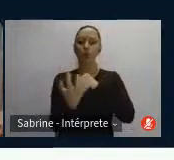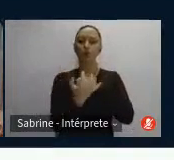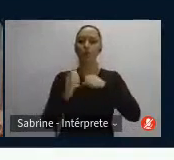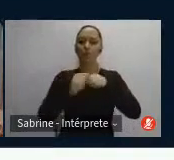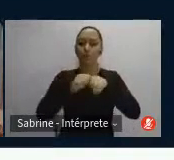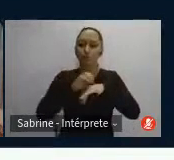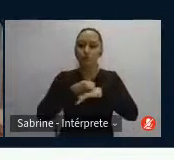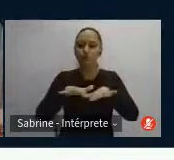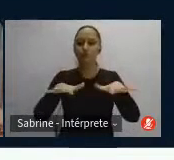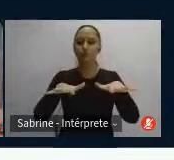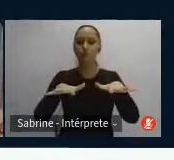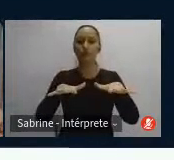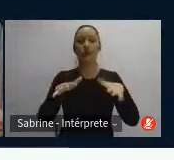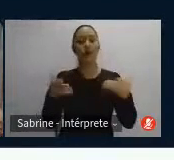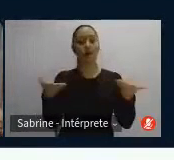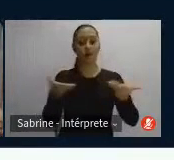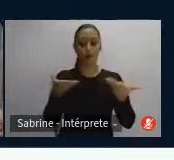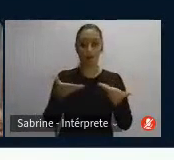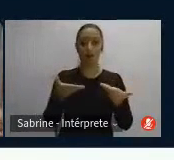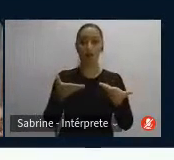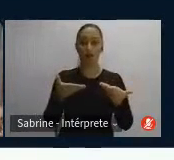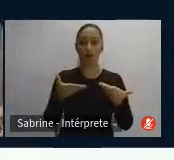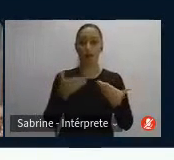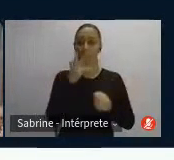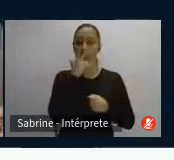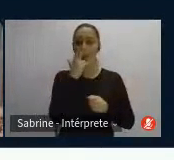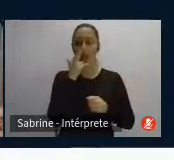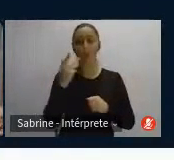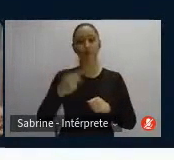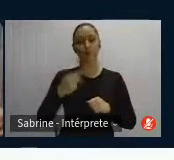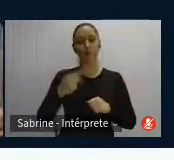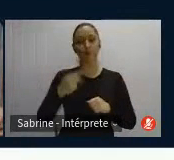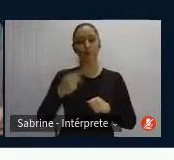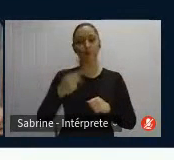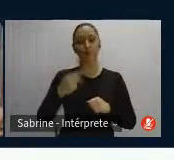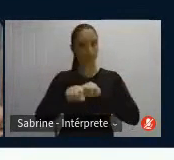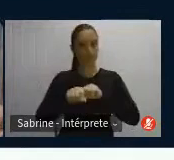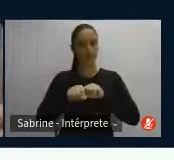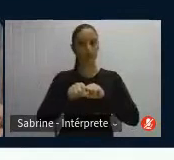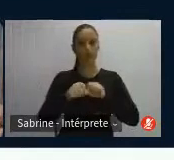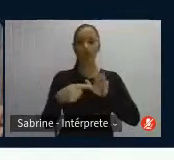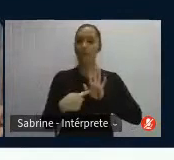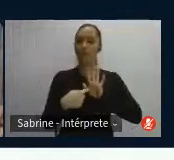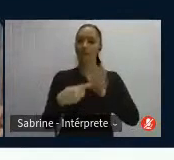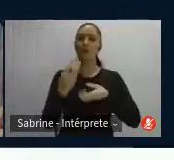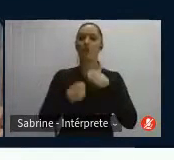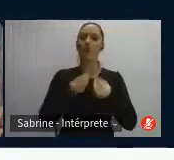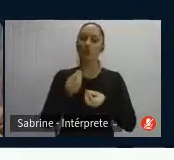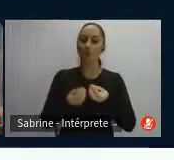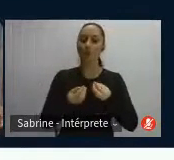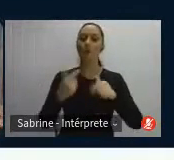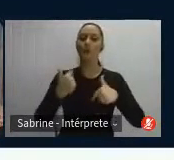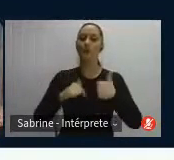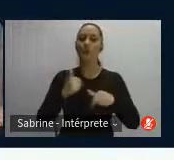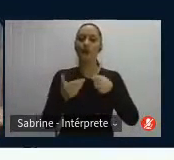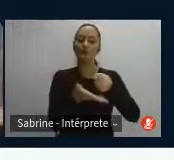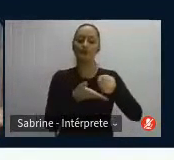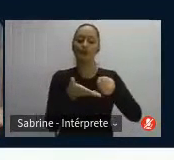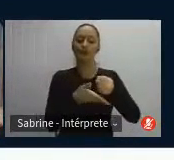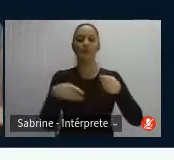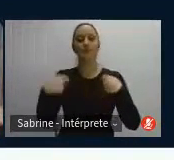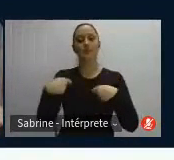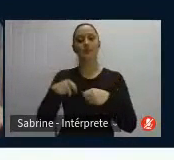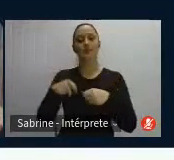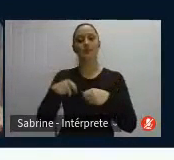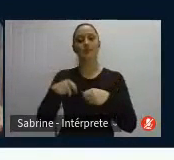que é importante e representa esse trabalho de base que a gente tem que fazer.